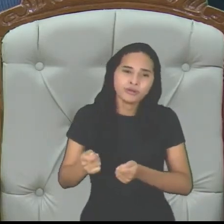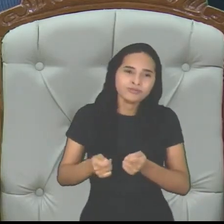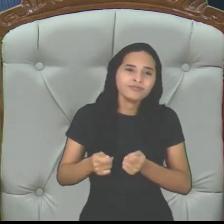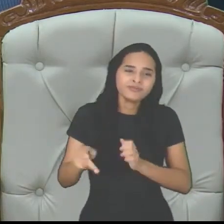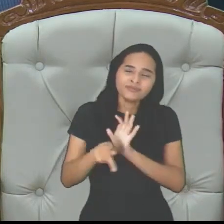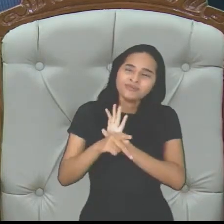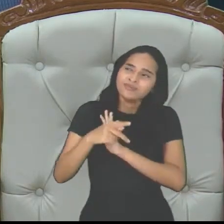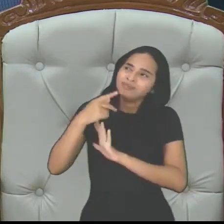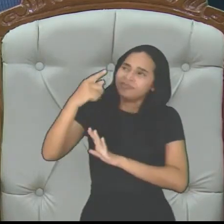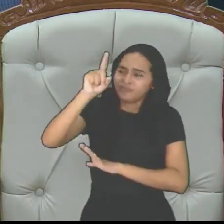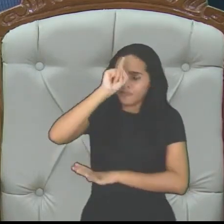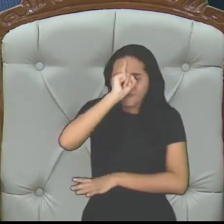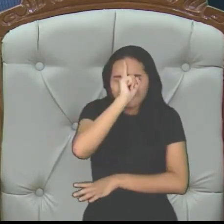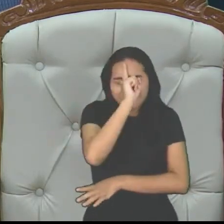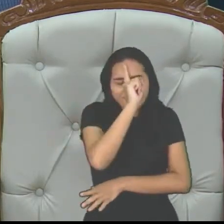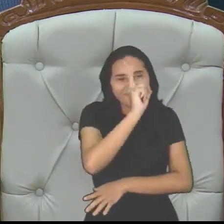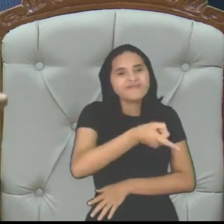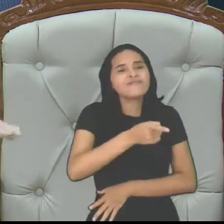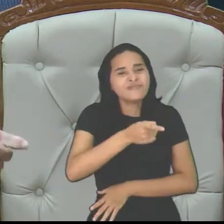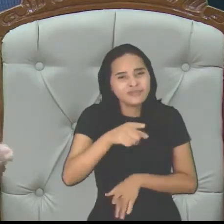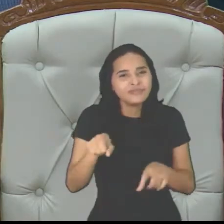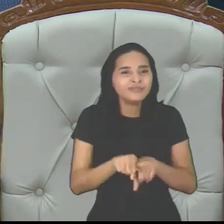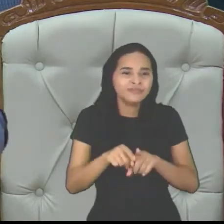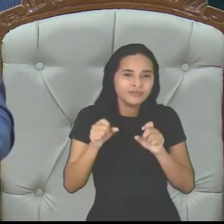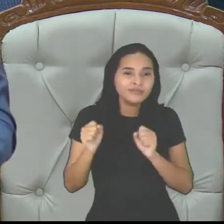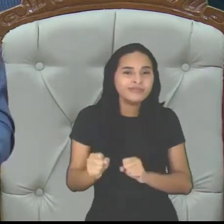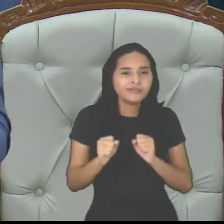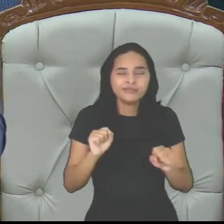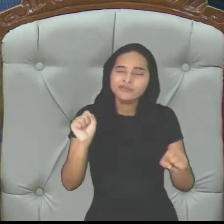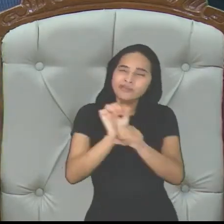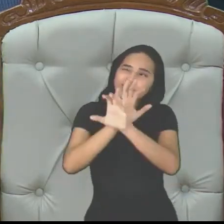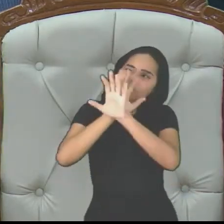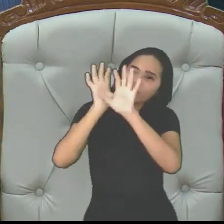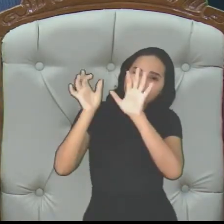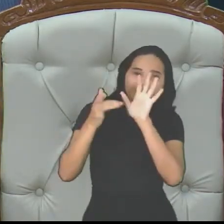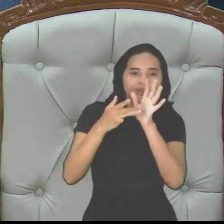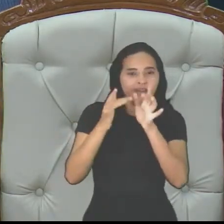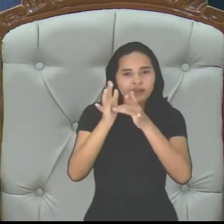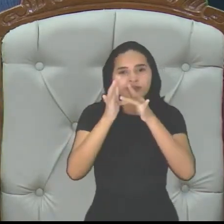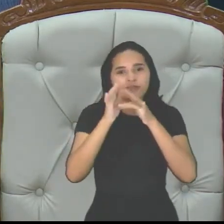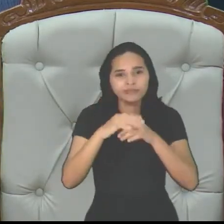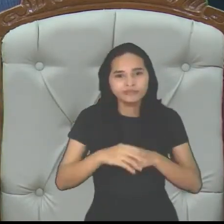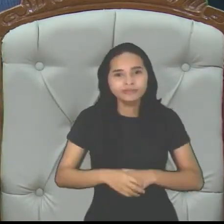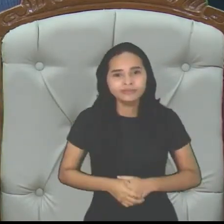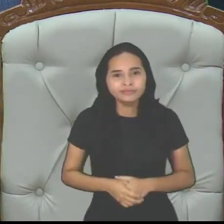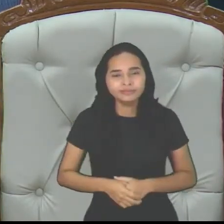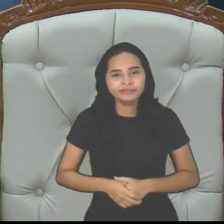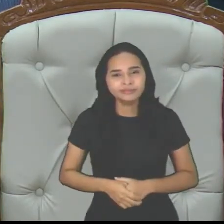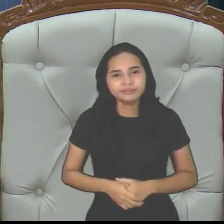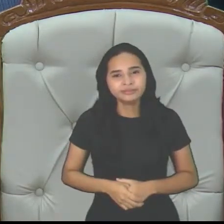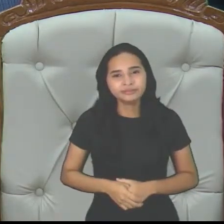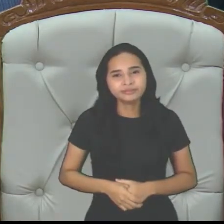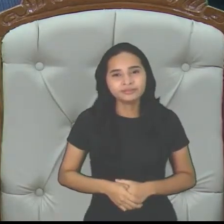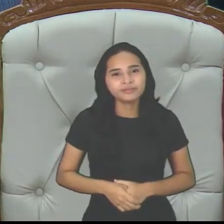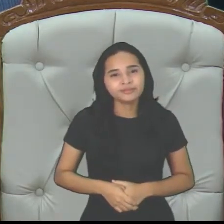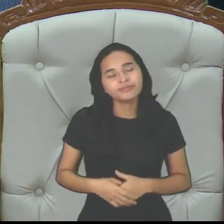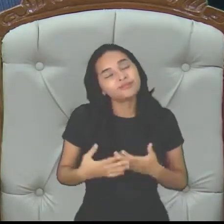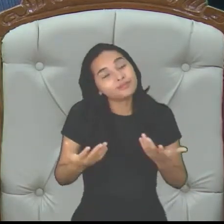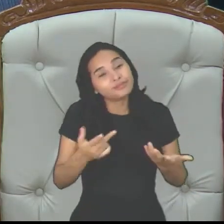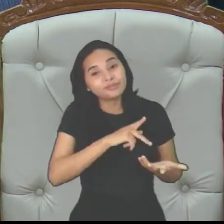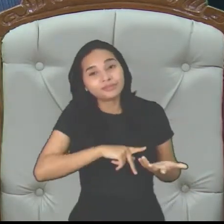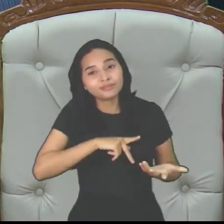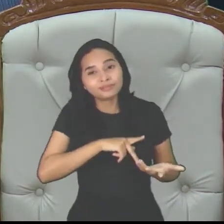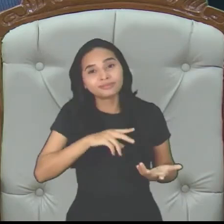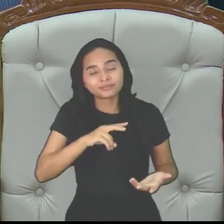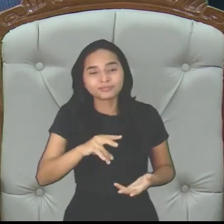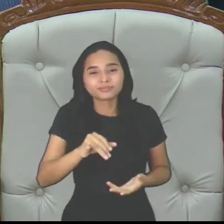de autoridade e de poder. Glórias a Jesus. Então Paulo, ele